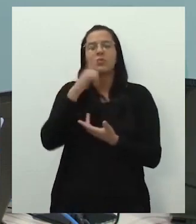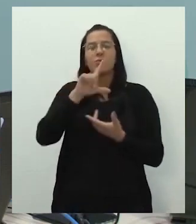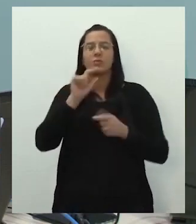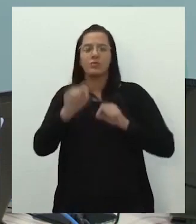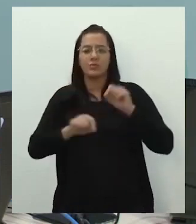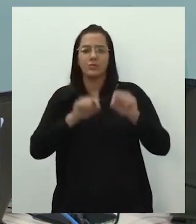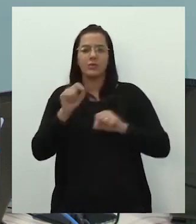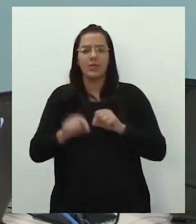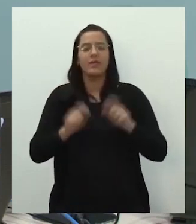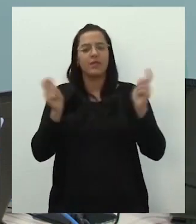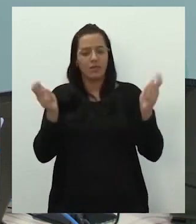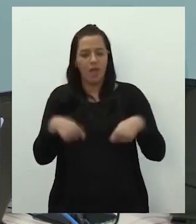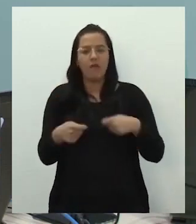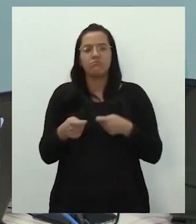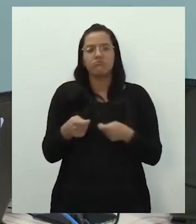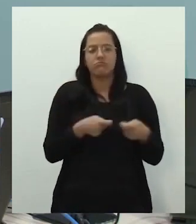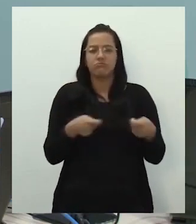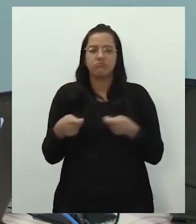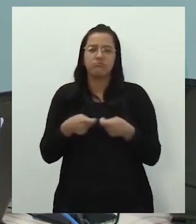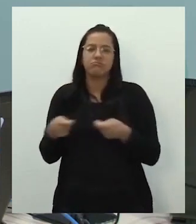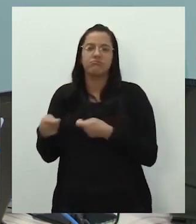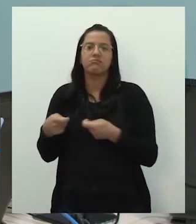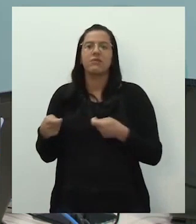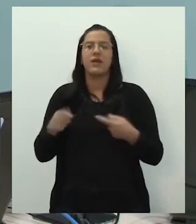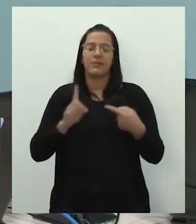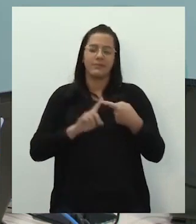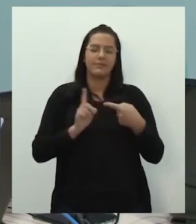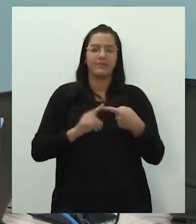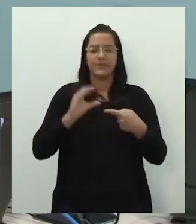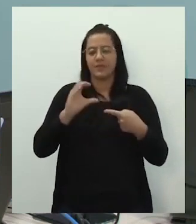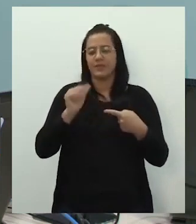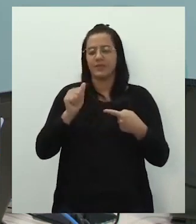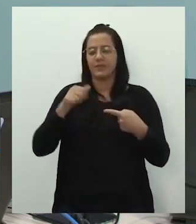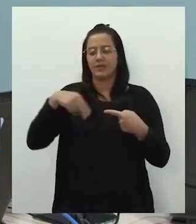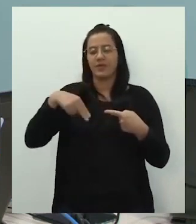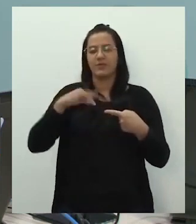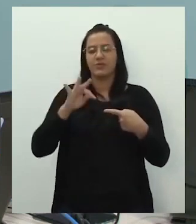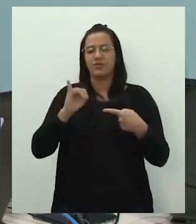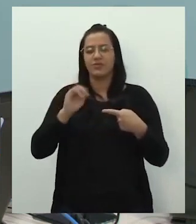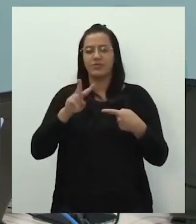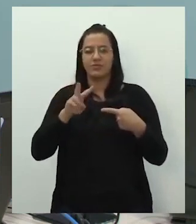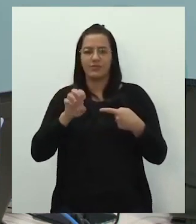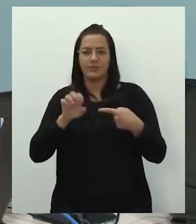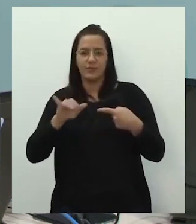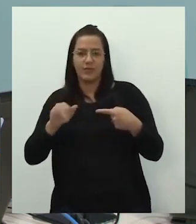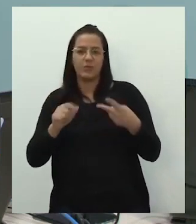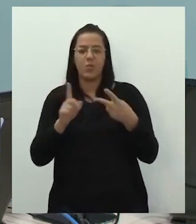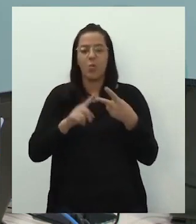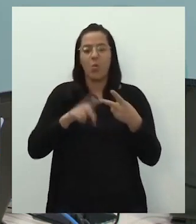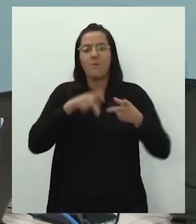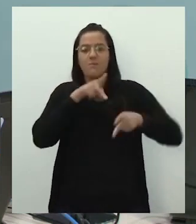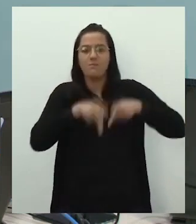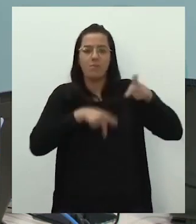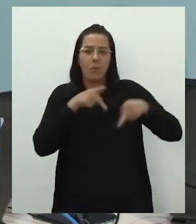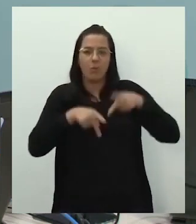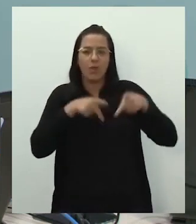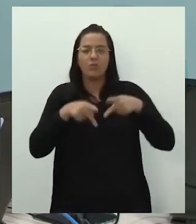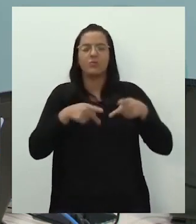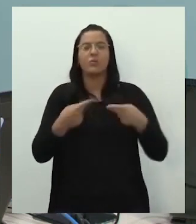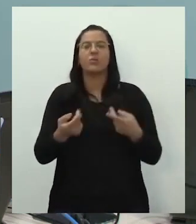fazer esse controle, que é o caso de cativeiro ou populações in vitro.